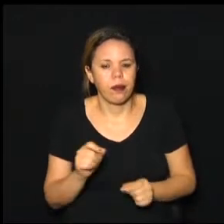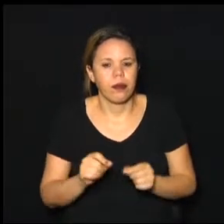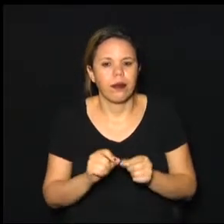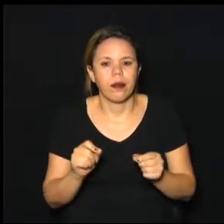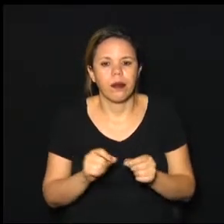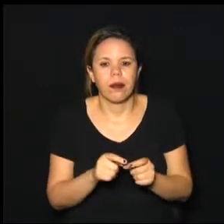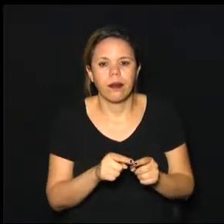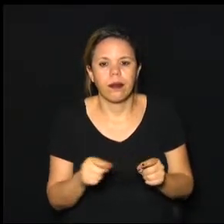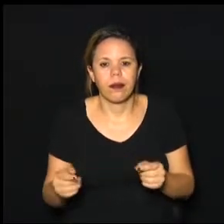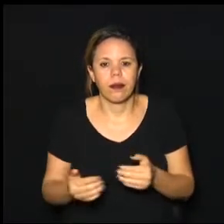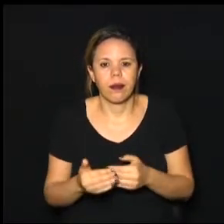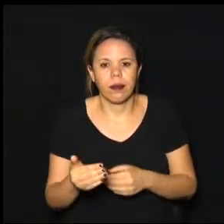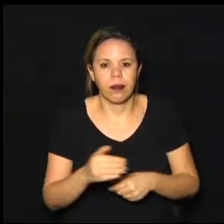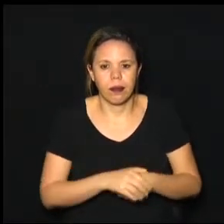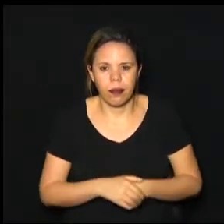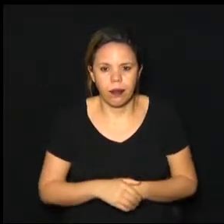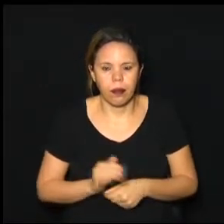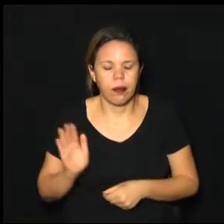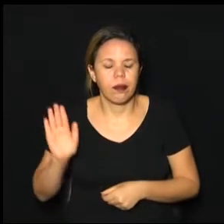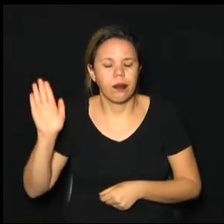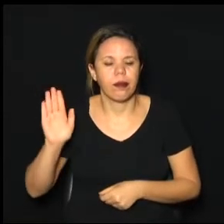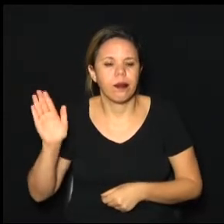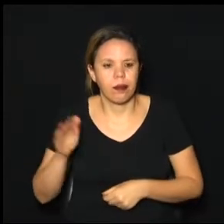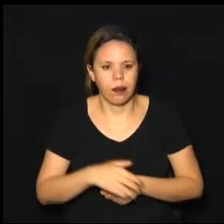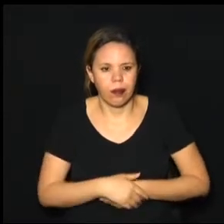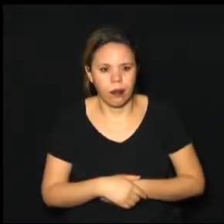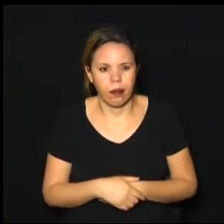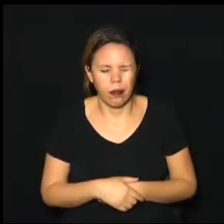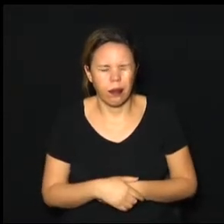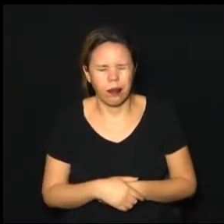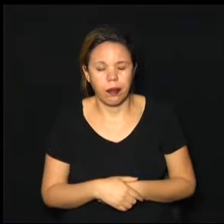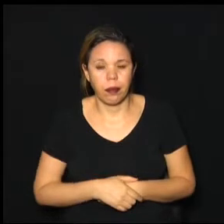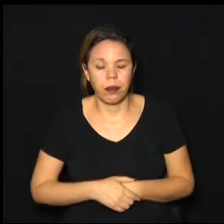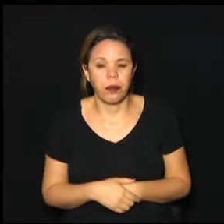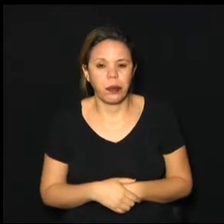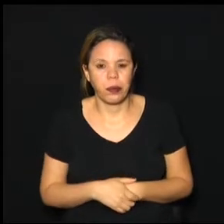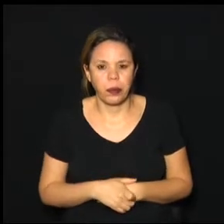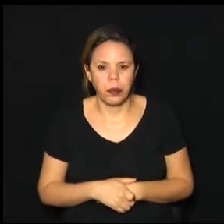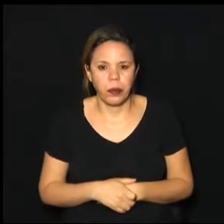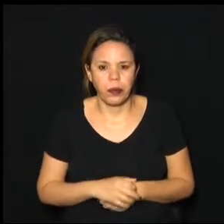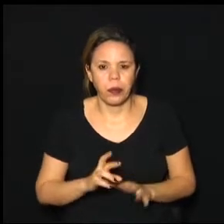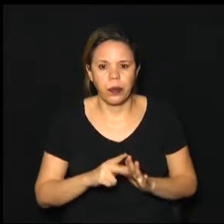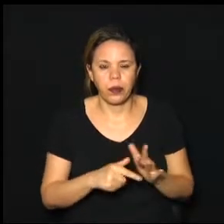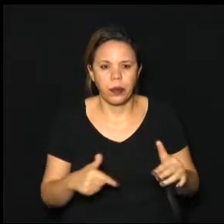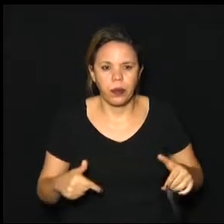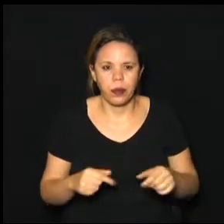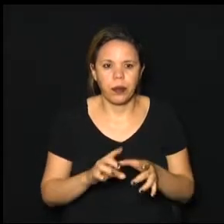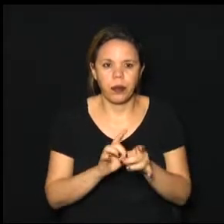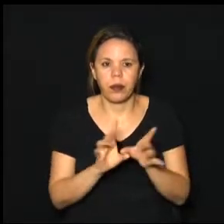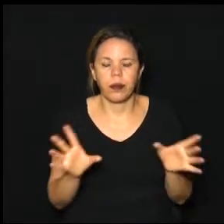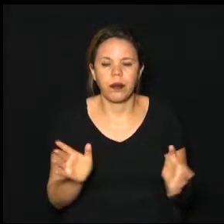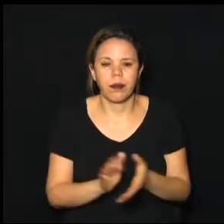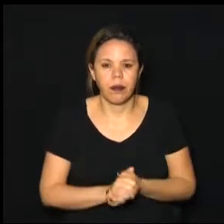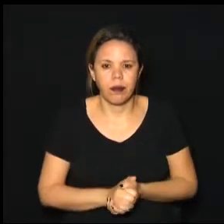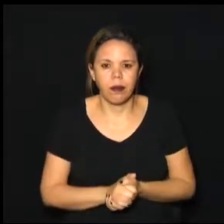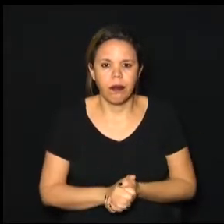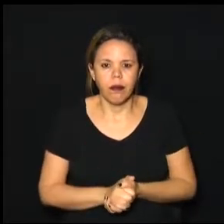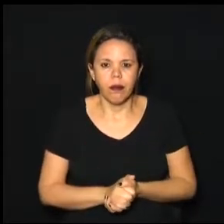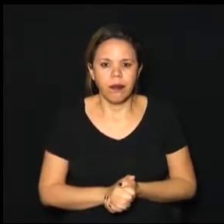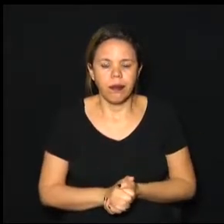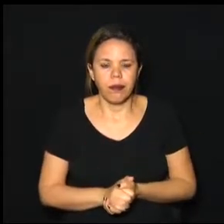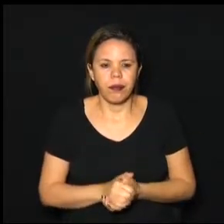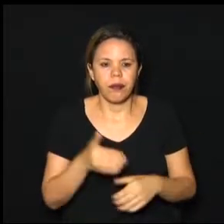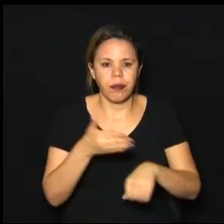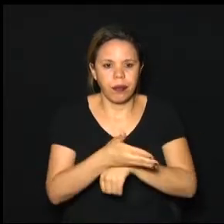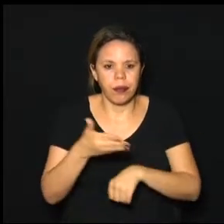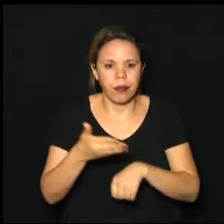nesse período de pré-campanha? Vamos lá. As outras condutas permitidas.